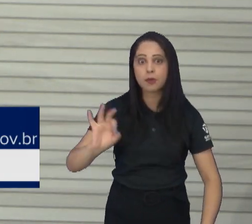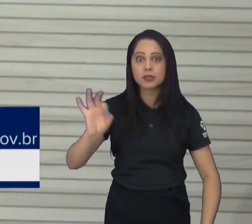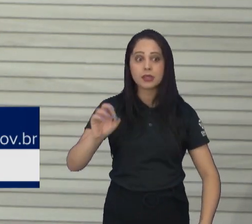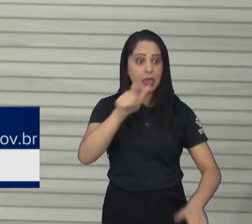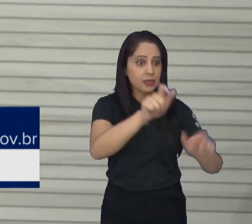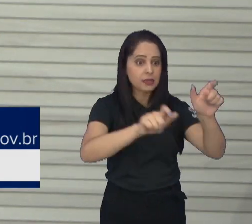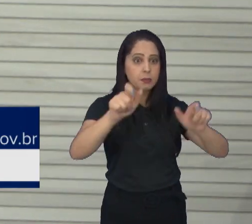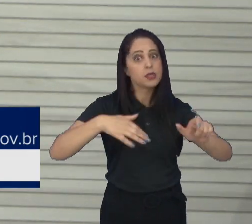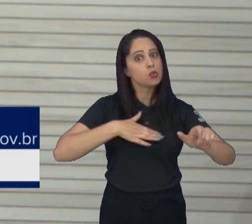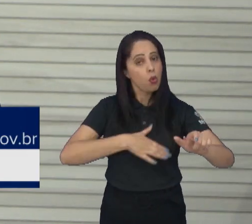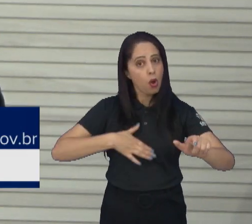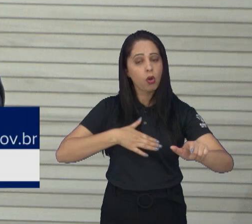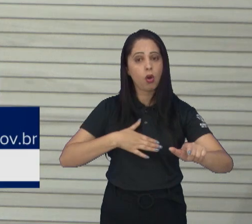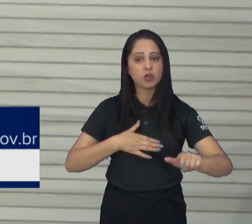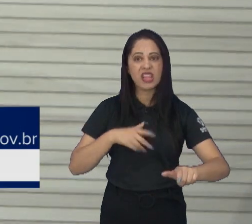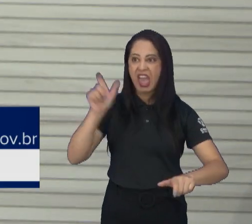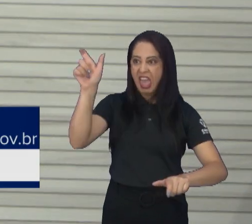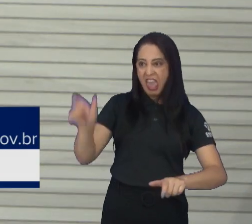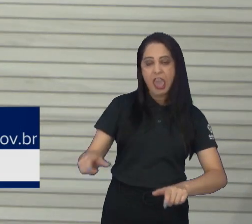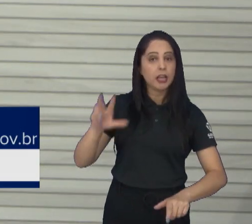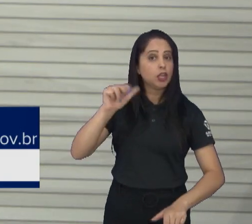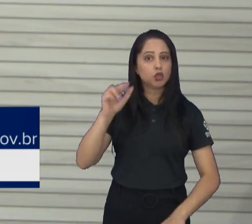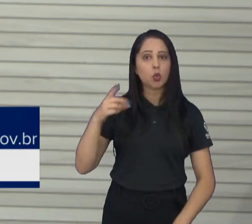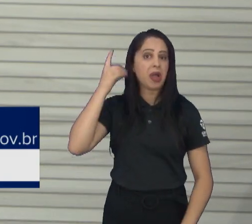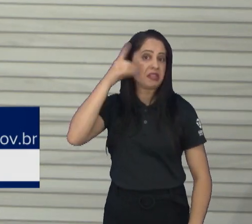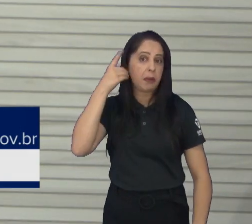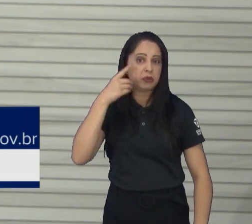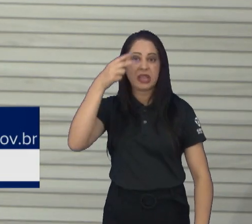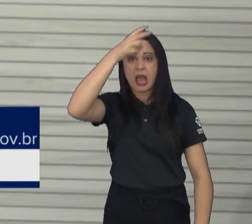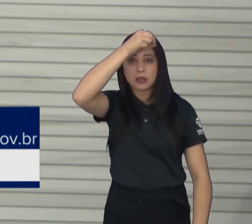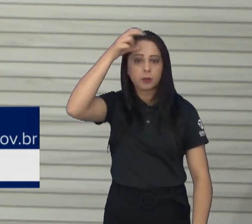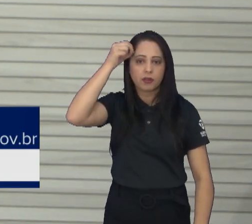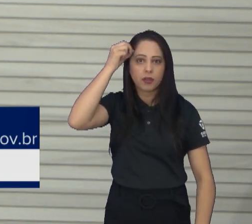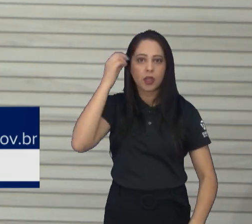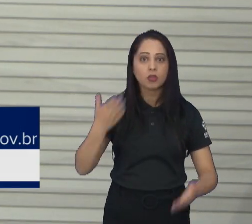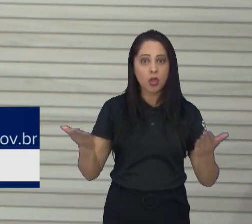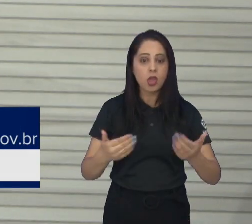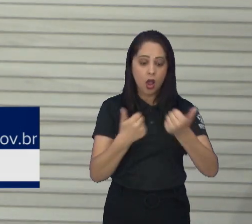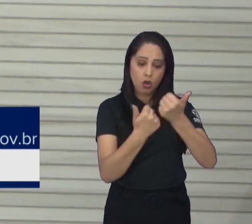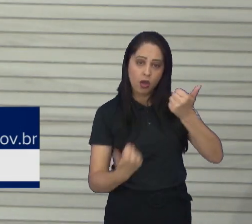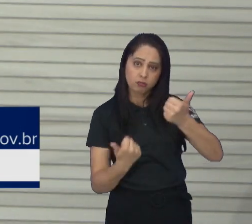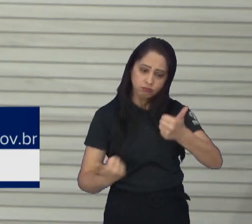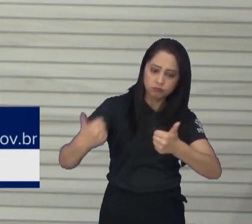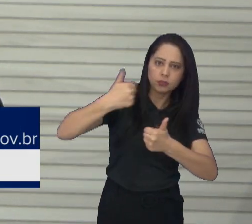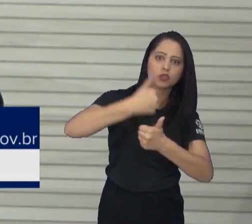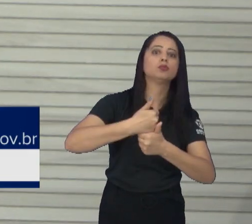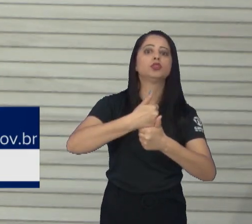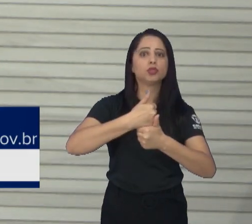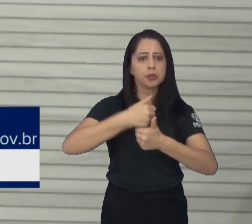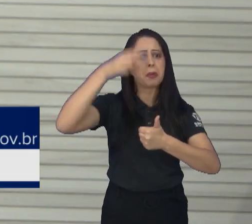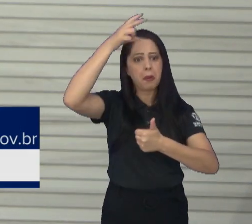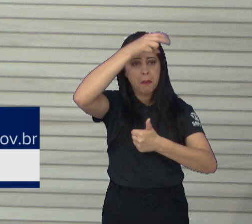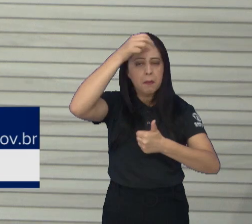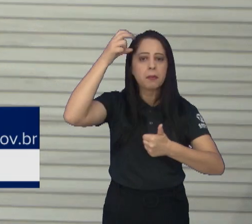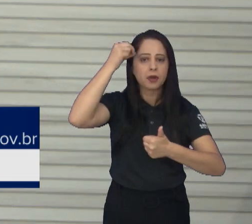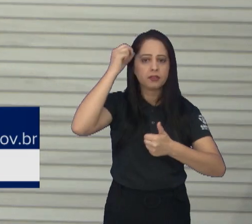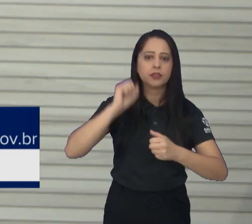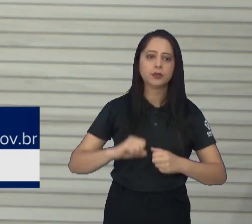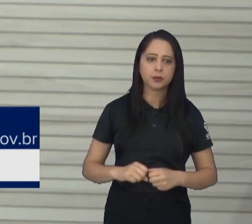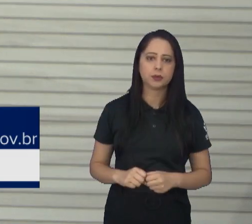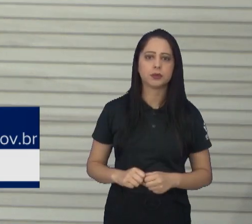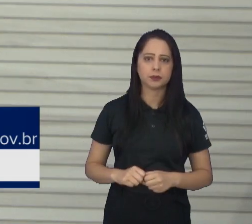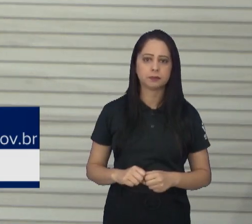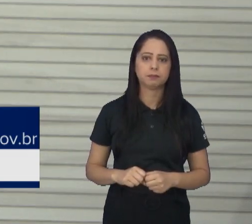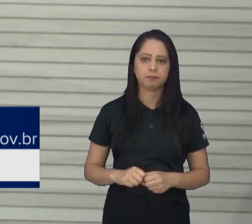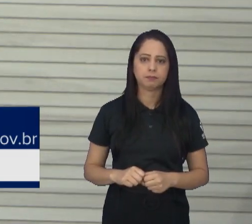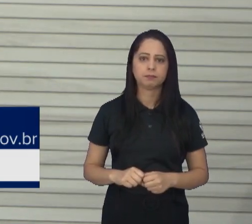aprovação, né? Ele nunca foi deputado, nunca foi prefeito, nunca foi nada. Agora ele é um vice-prefeito e assumiu, então, a prefeitura deixada pelo